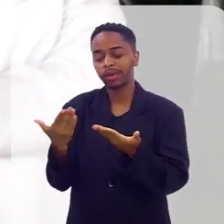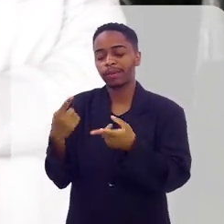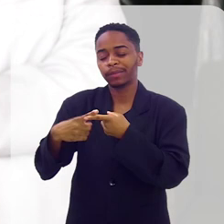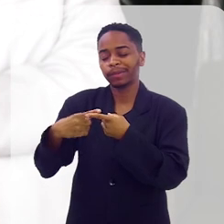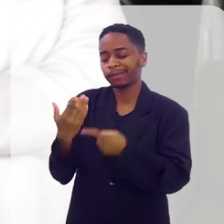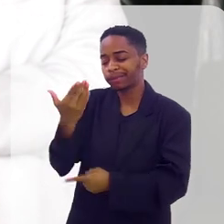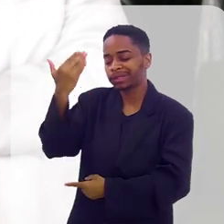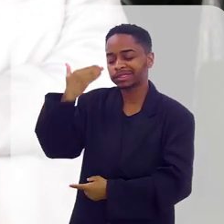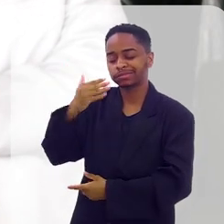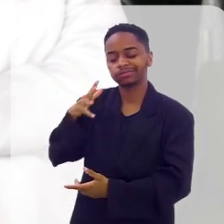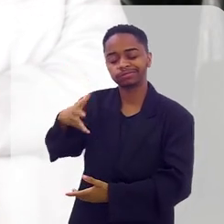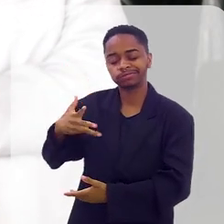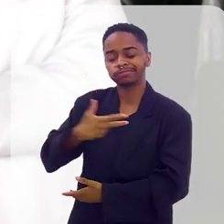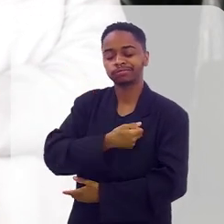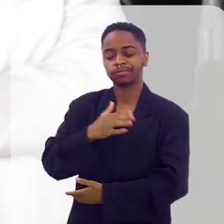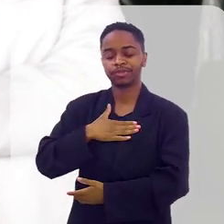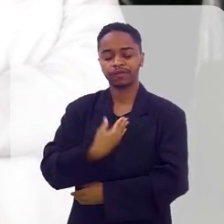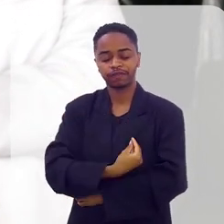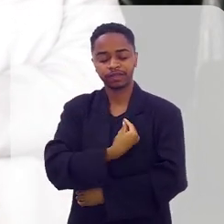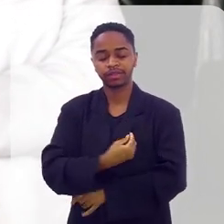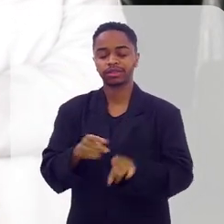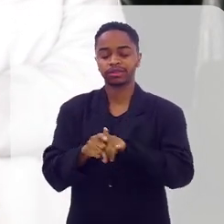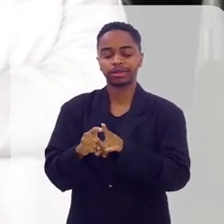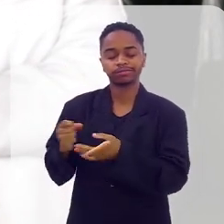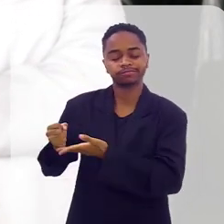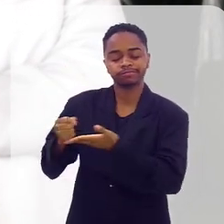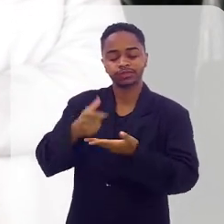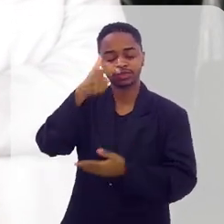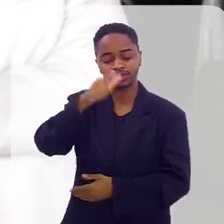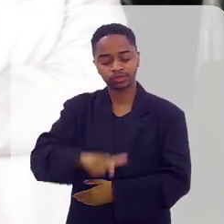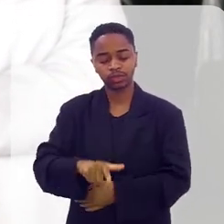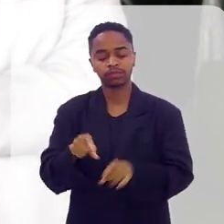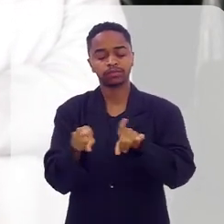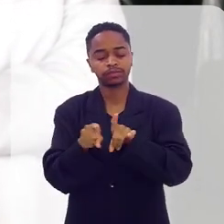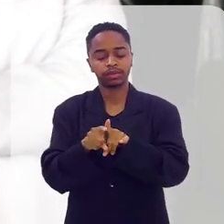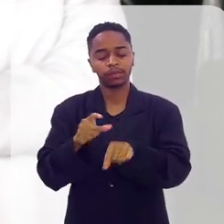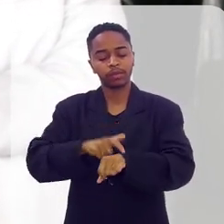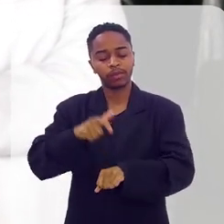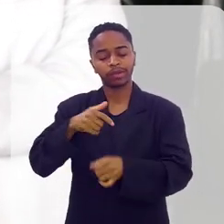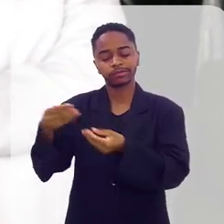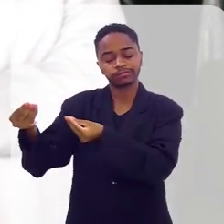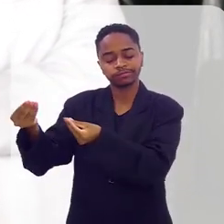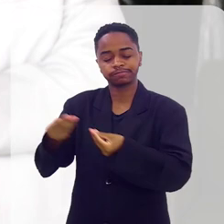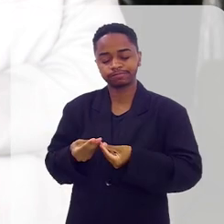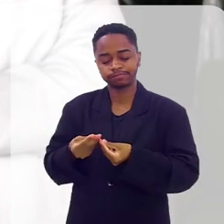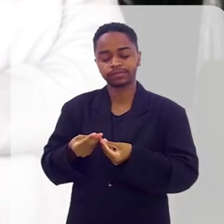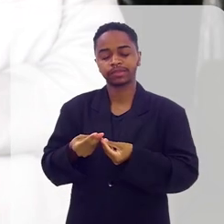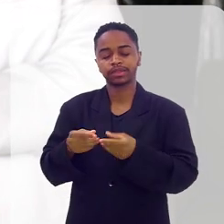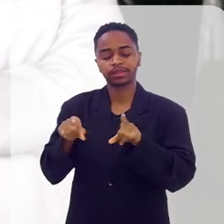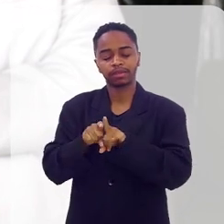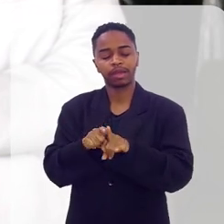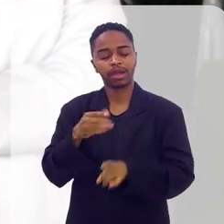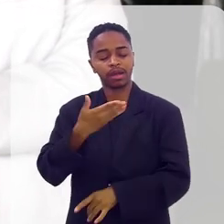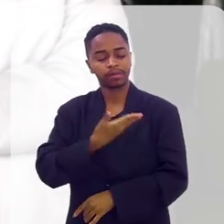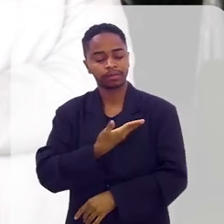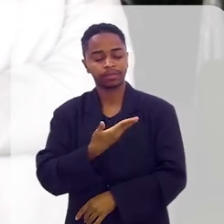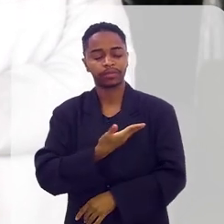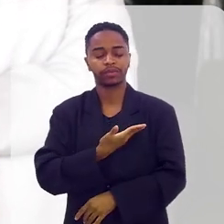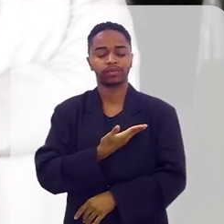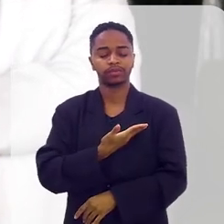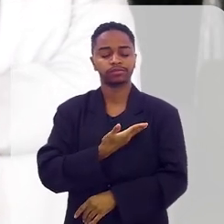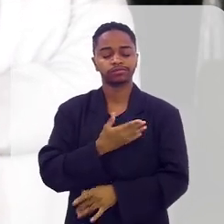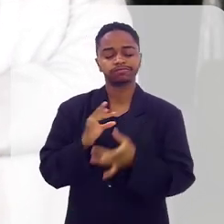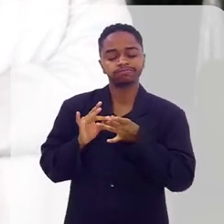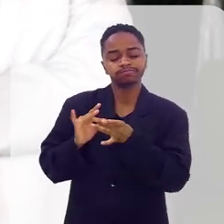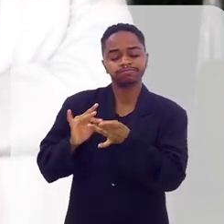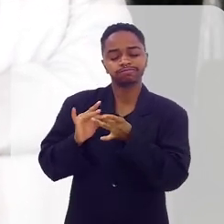Tu ter me buscado no esgoto e ter me trazido de volta. Sim, obrigado. E quando me trouxe, Senhor, me deu amigos